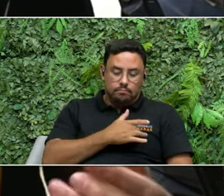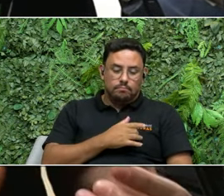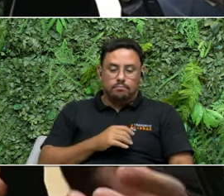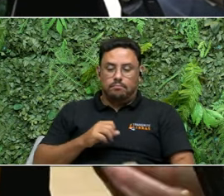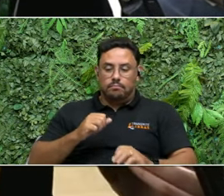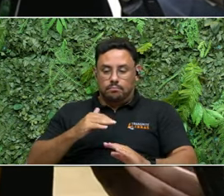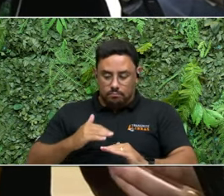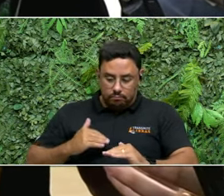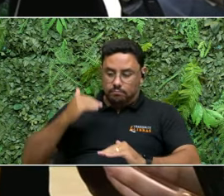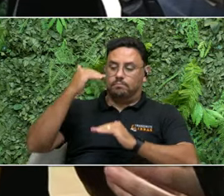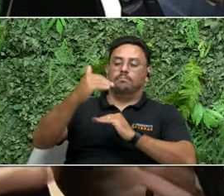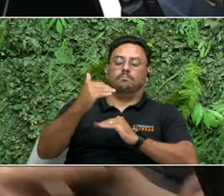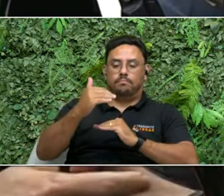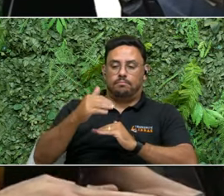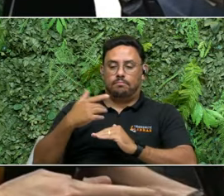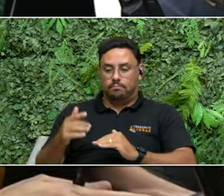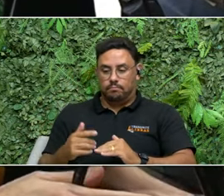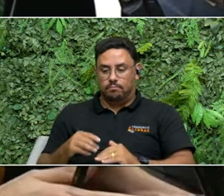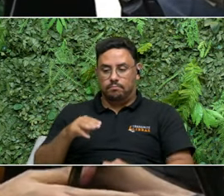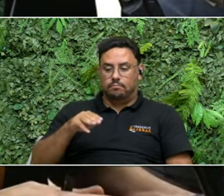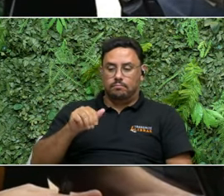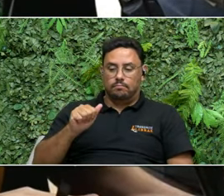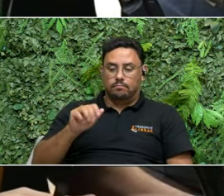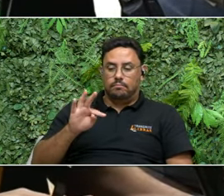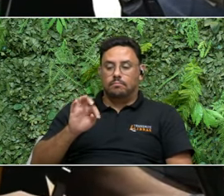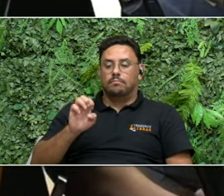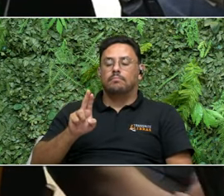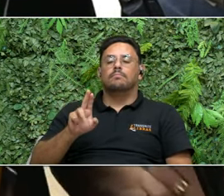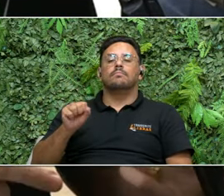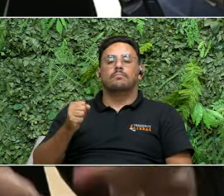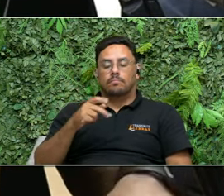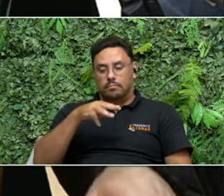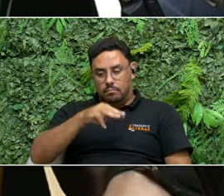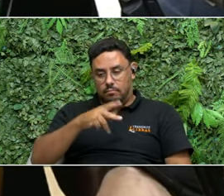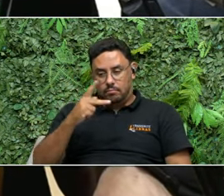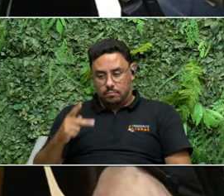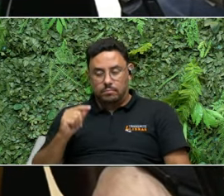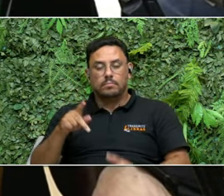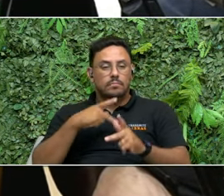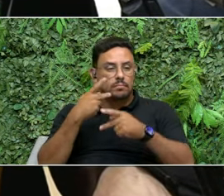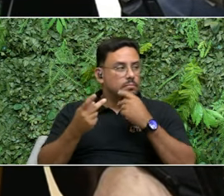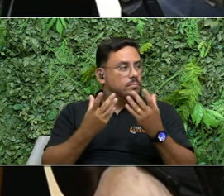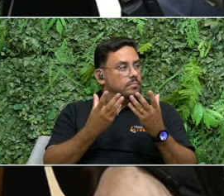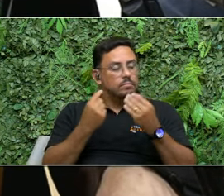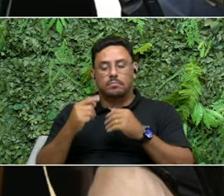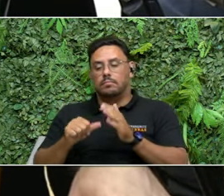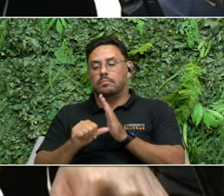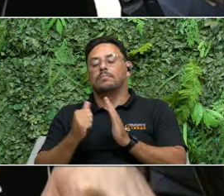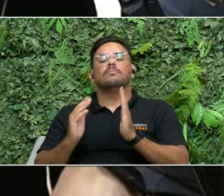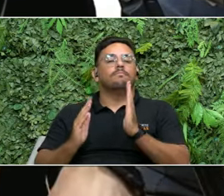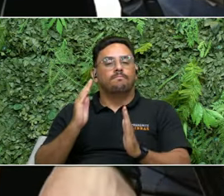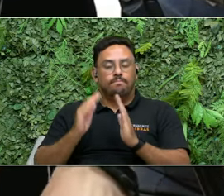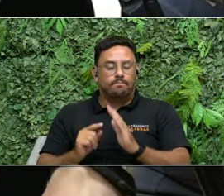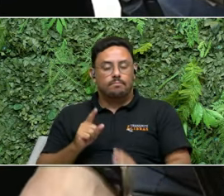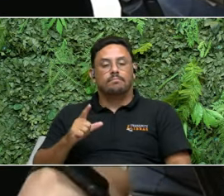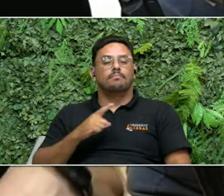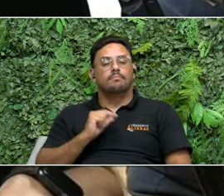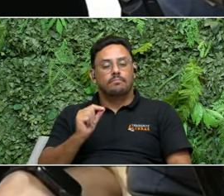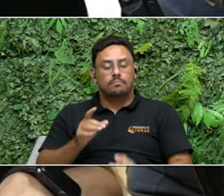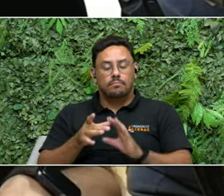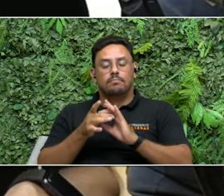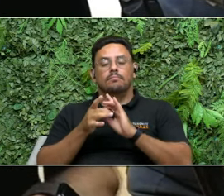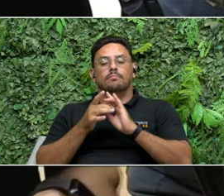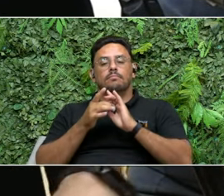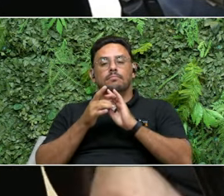superioridade e sobre o Mateus Pereira eu falei muito isso aqui no primeiro tempo o Mateus Pereira teve uma